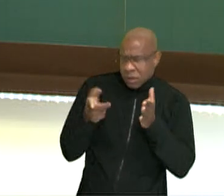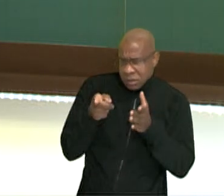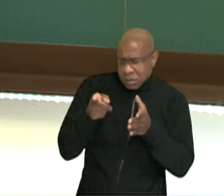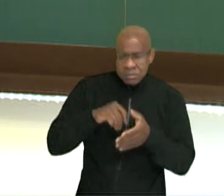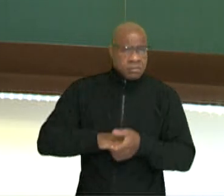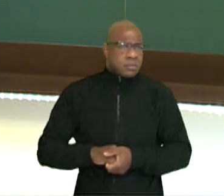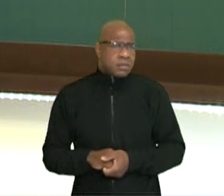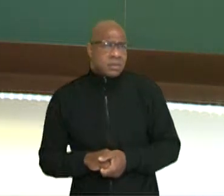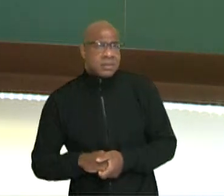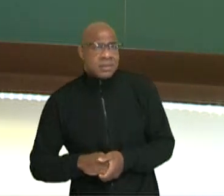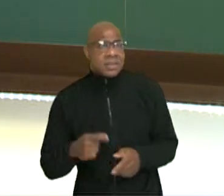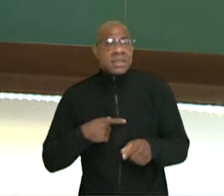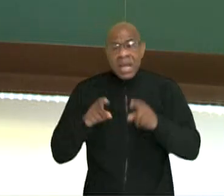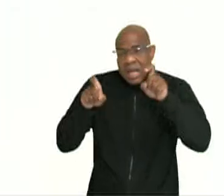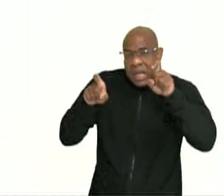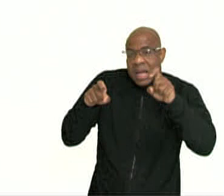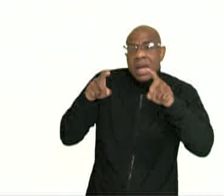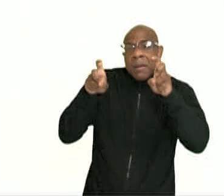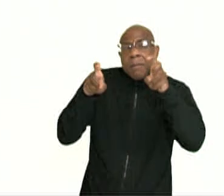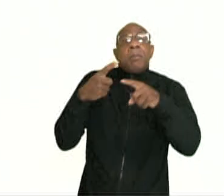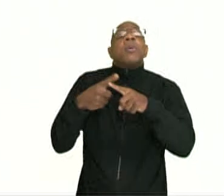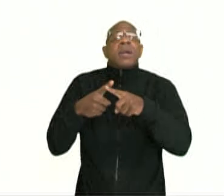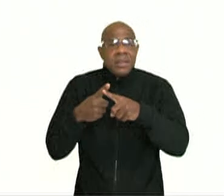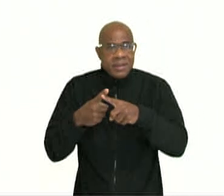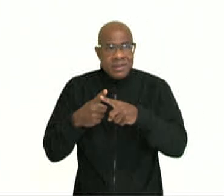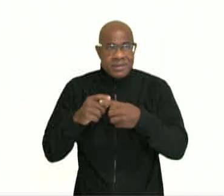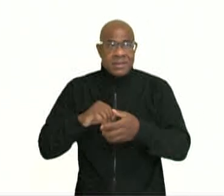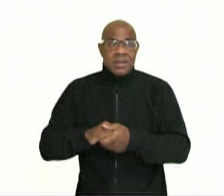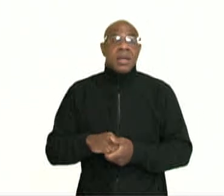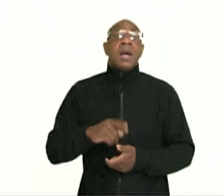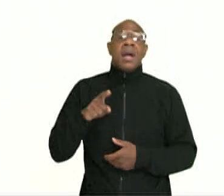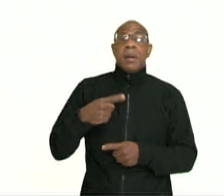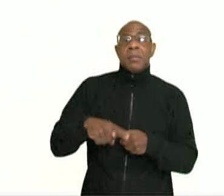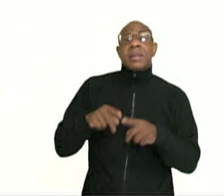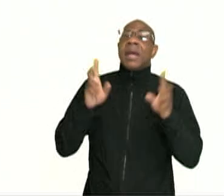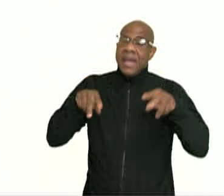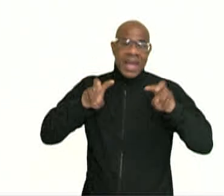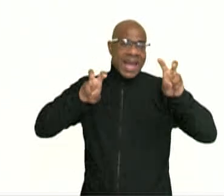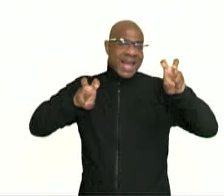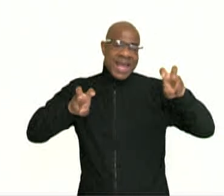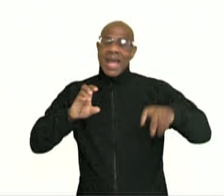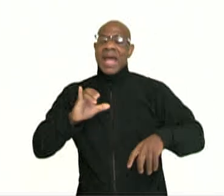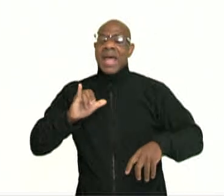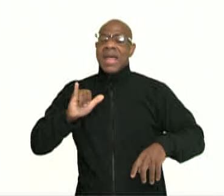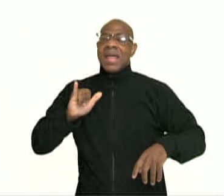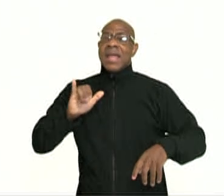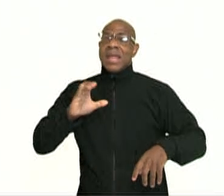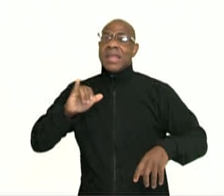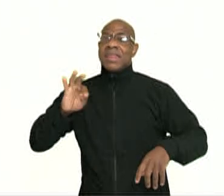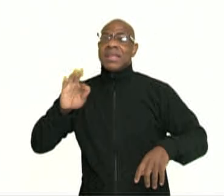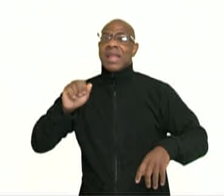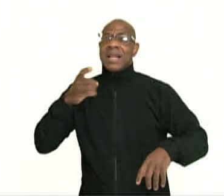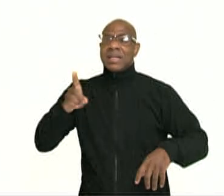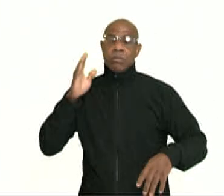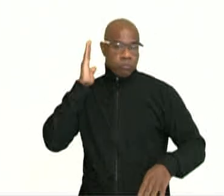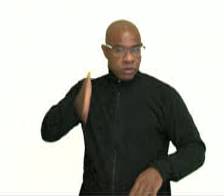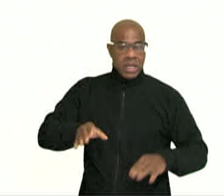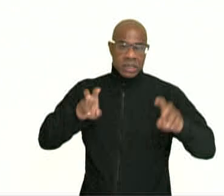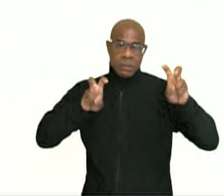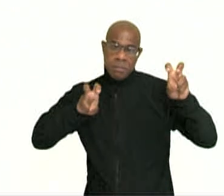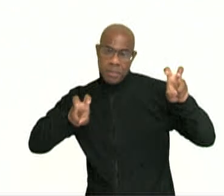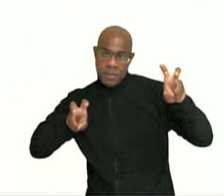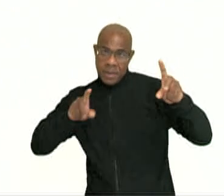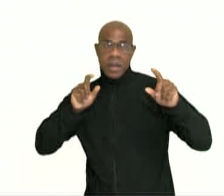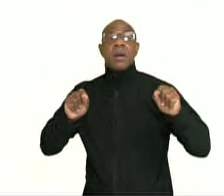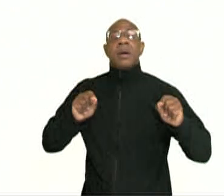Está entre aspas por um motivo. Qual é o motivo? É a citação direta, muito bem. E essa citação direta, o que